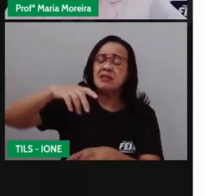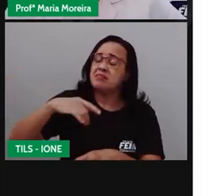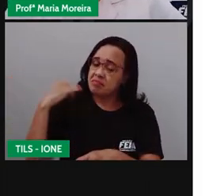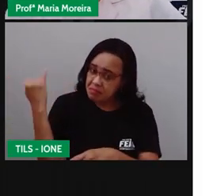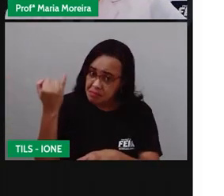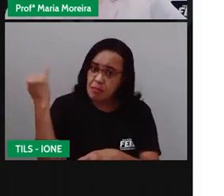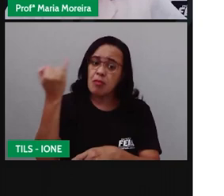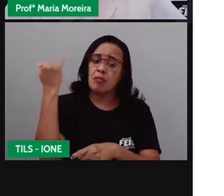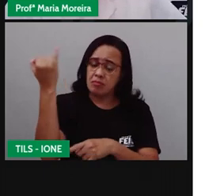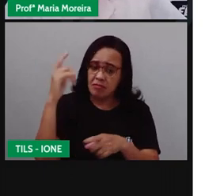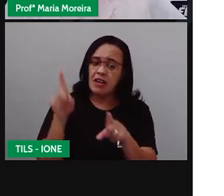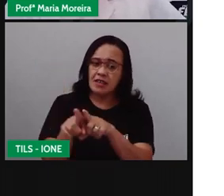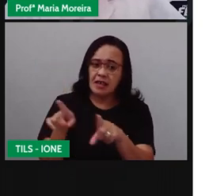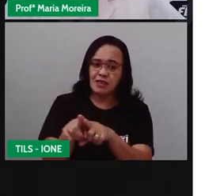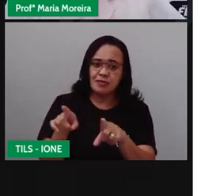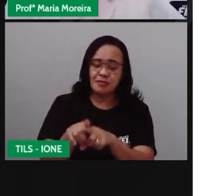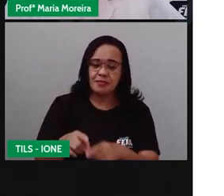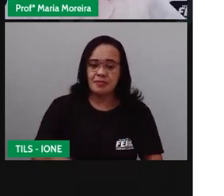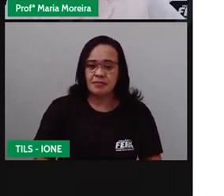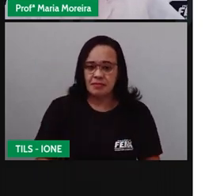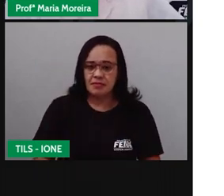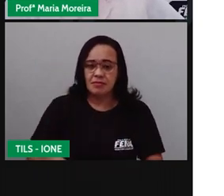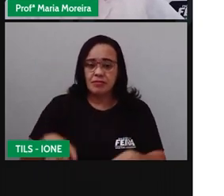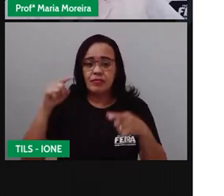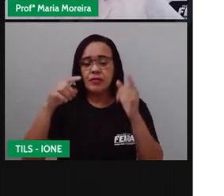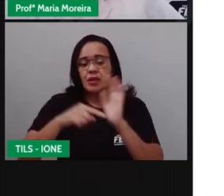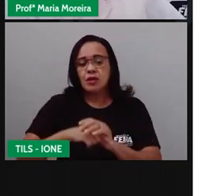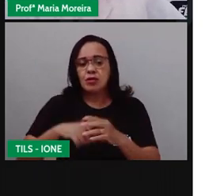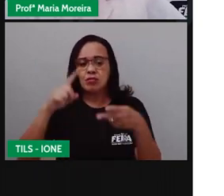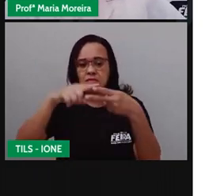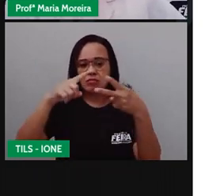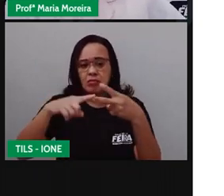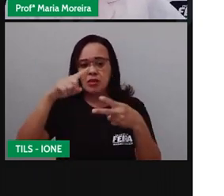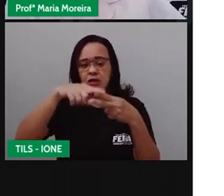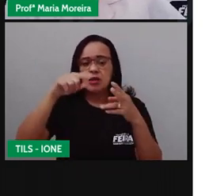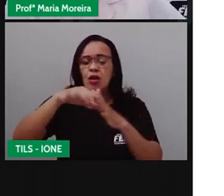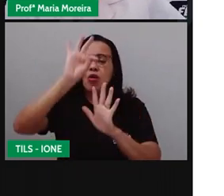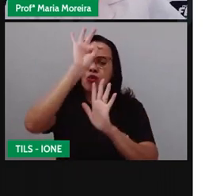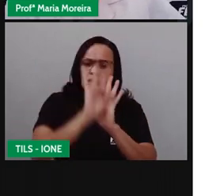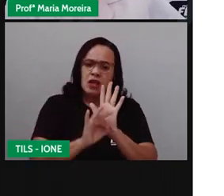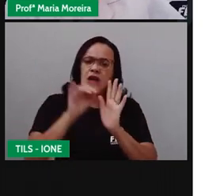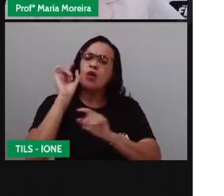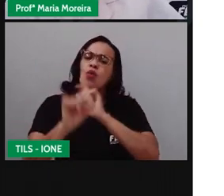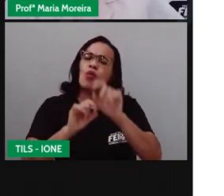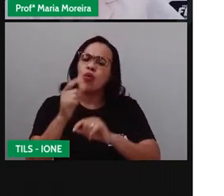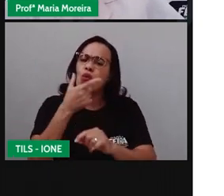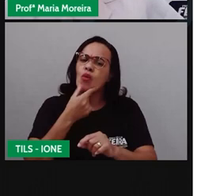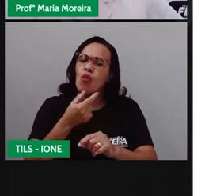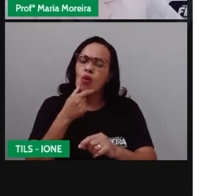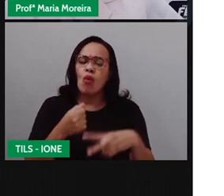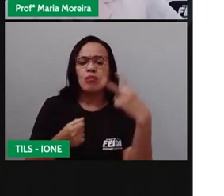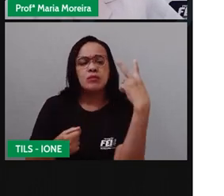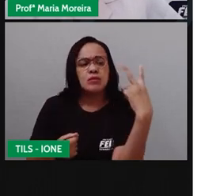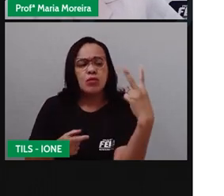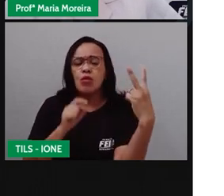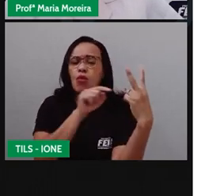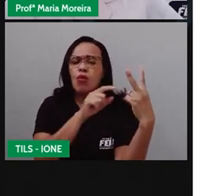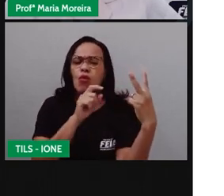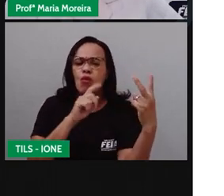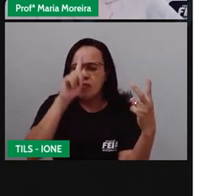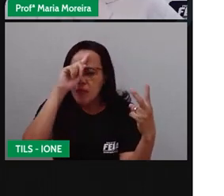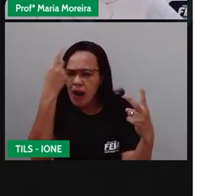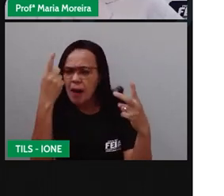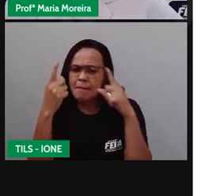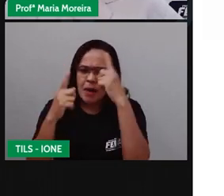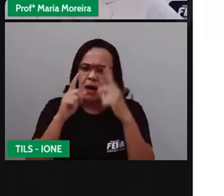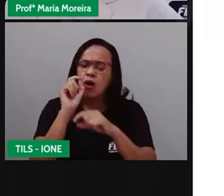interessante. Bom, segundo o texto, né, qual foi o feito dos irmãos Gritz em 1903? A